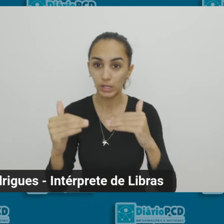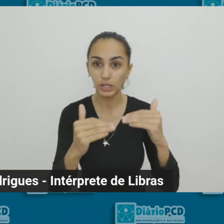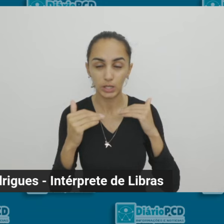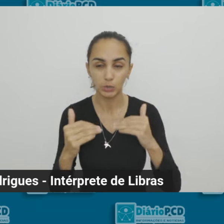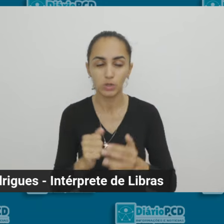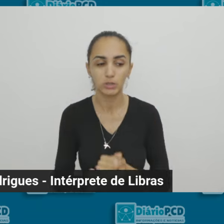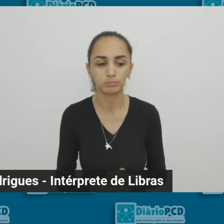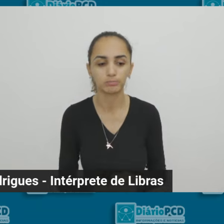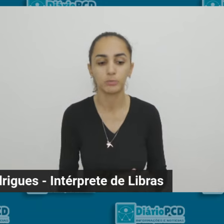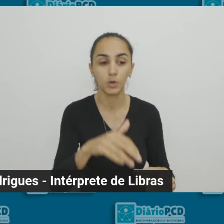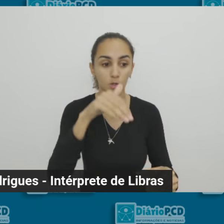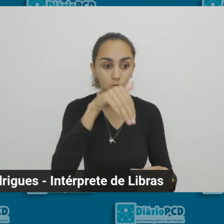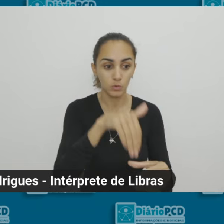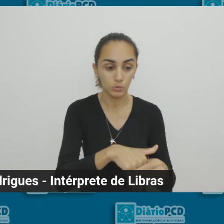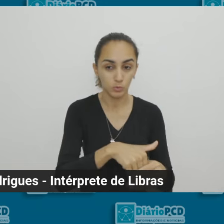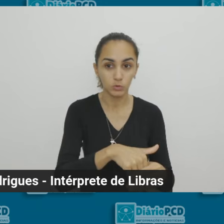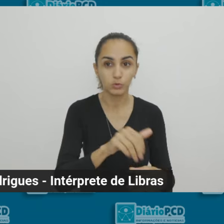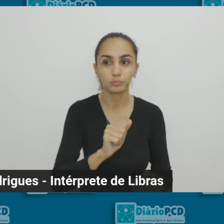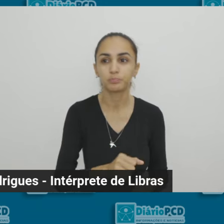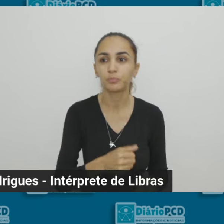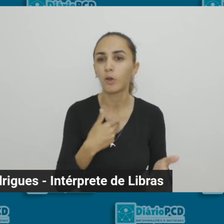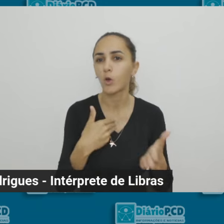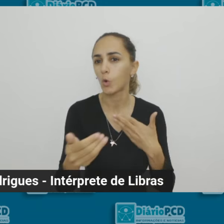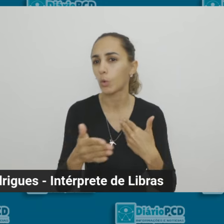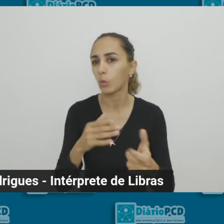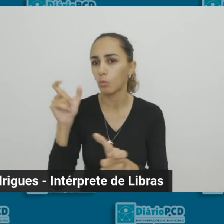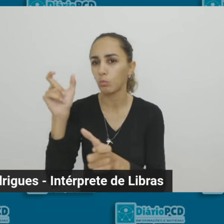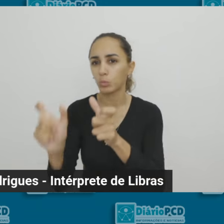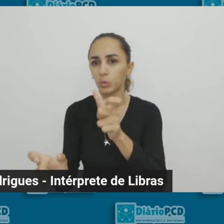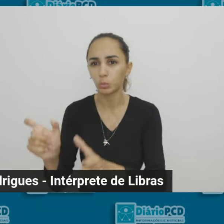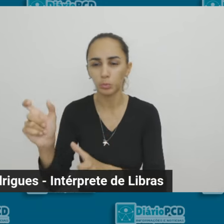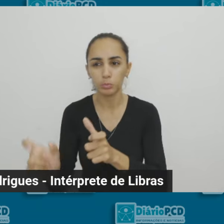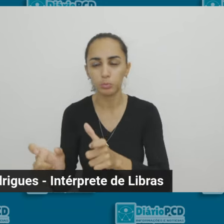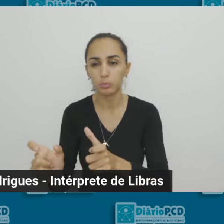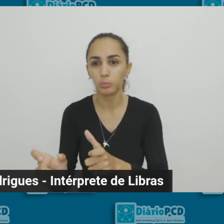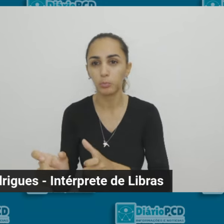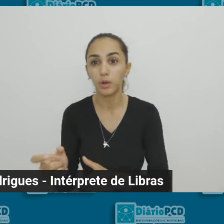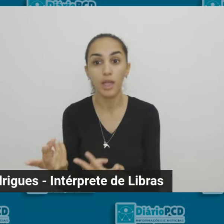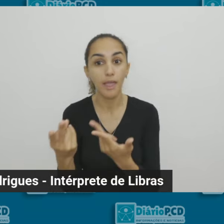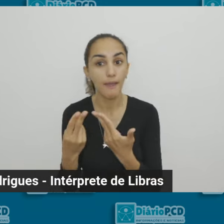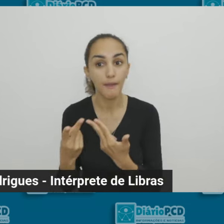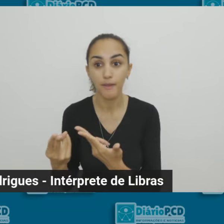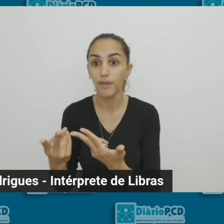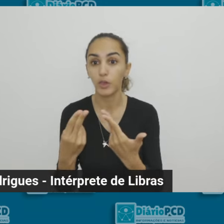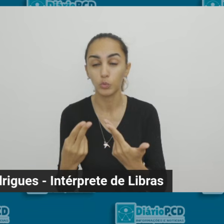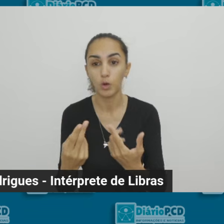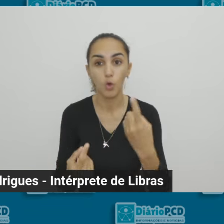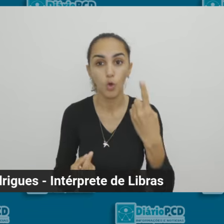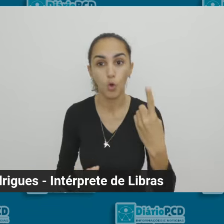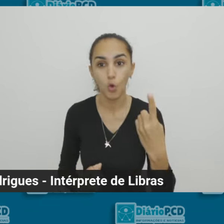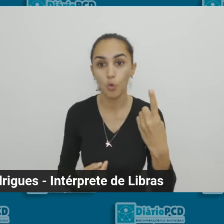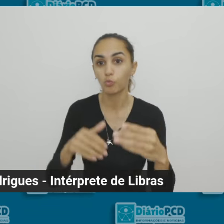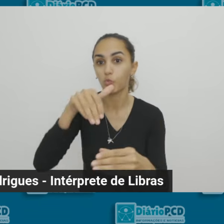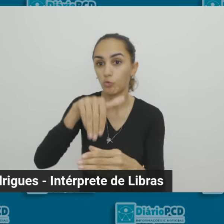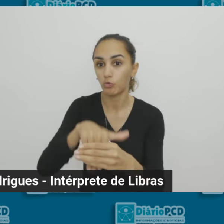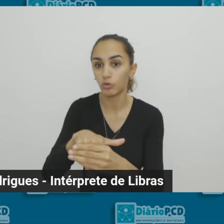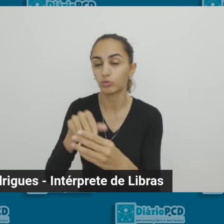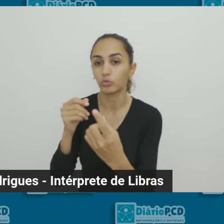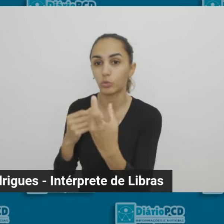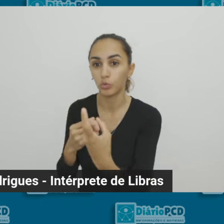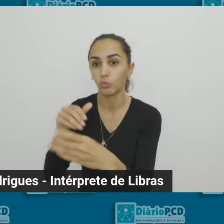do voto, o voto de qualquer cidadão tem o mesmo valor. É um por